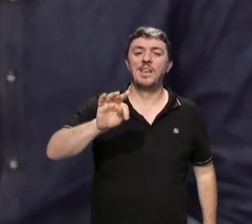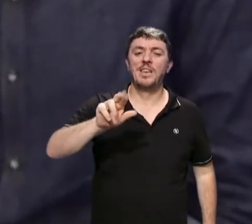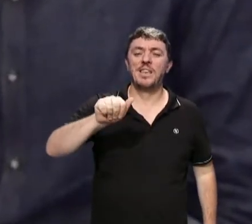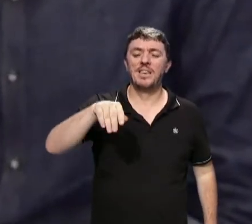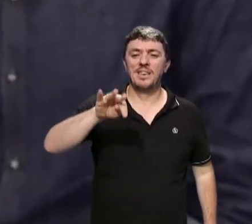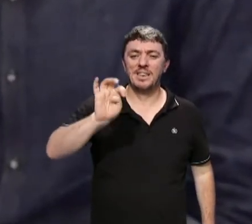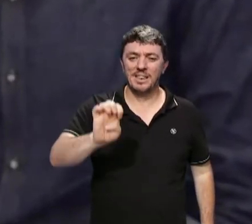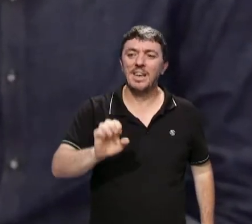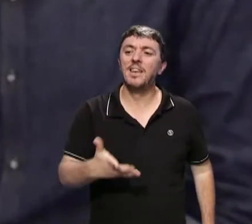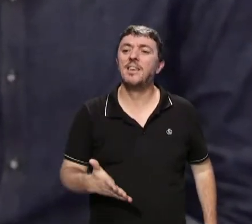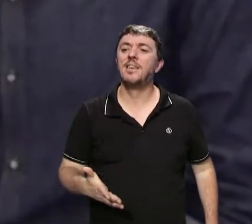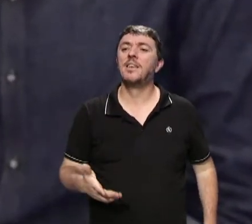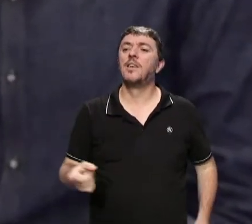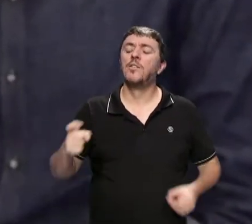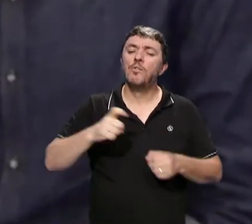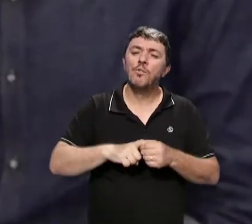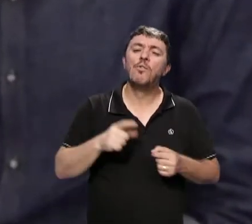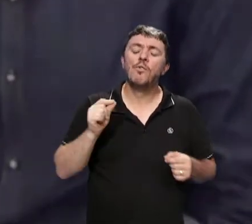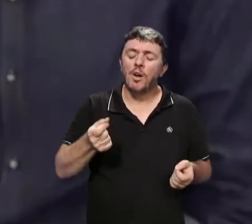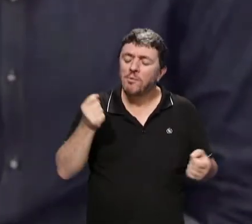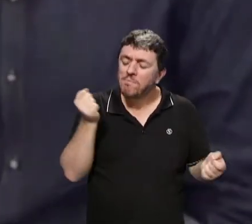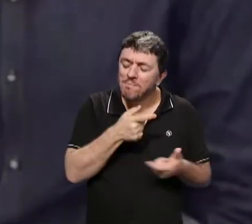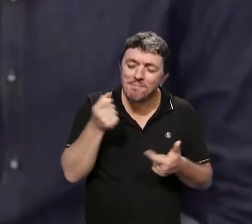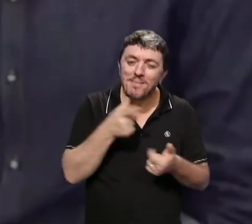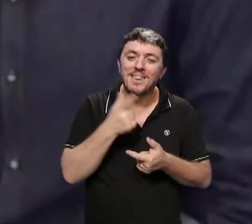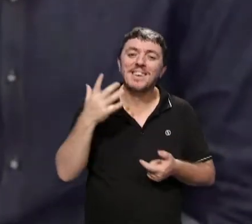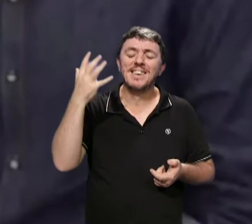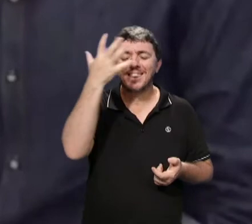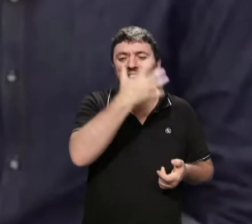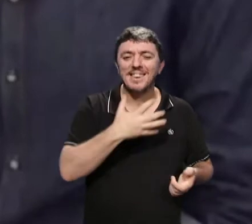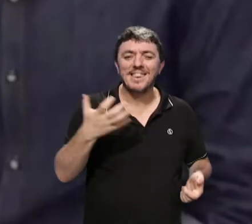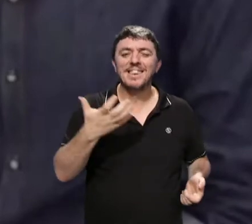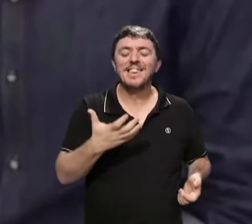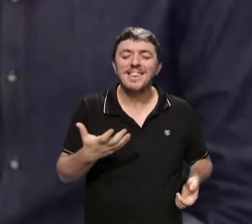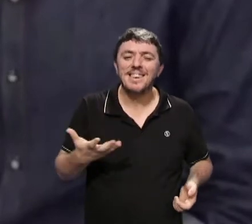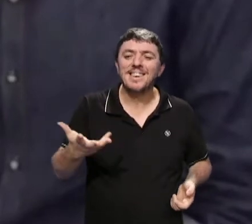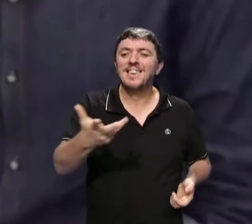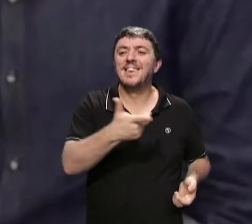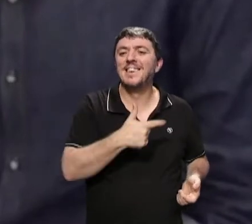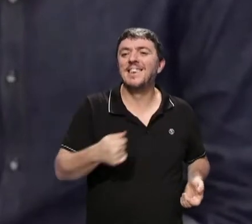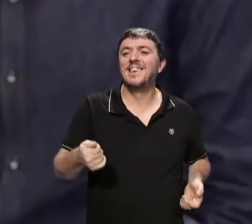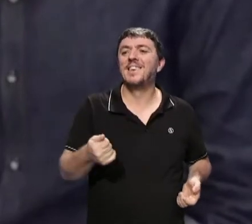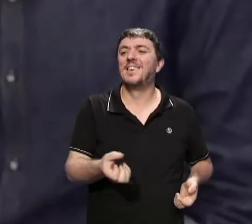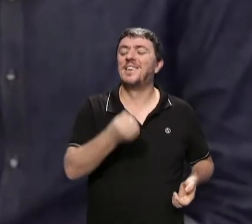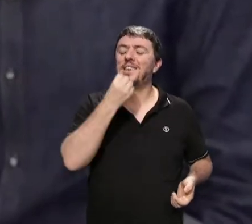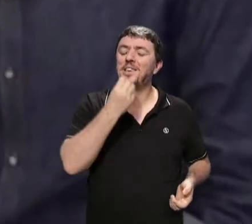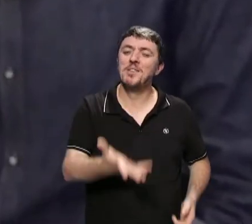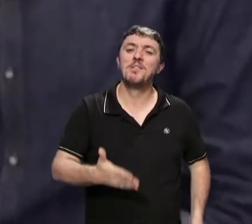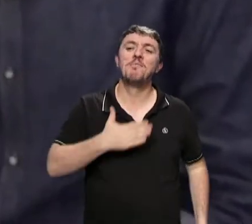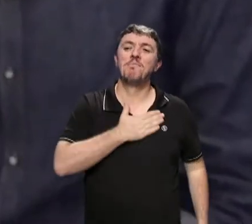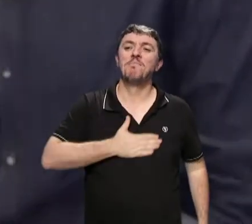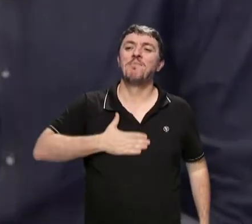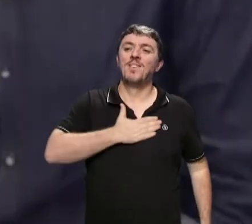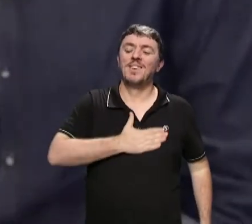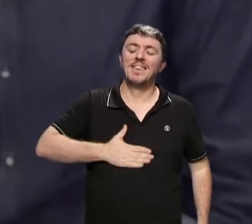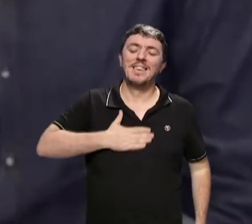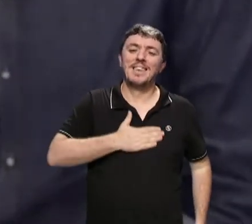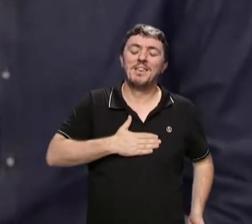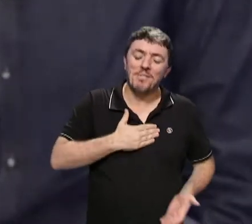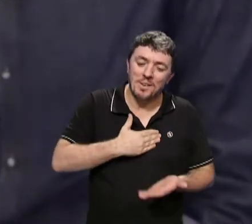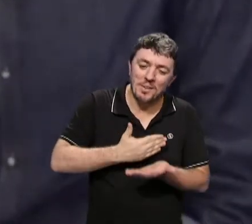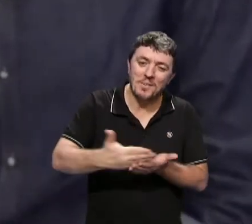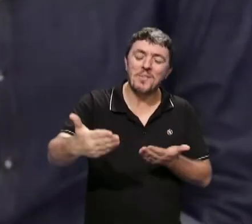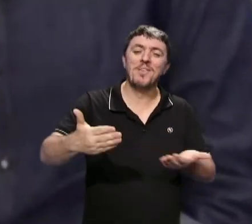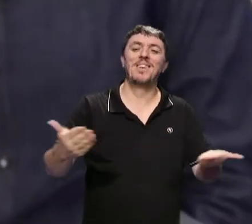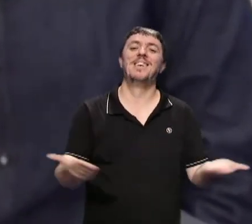precisando, voltar com uma comédia romântica deliciosa, né? É a melhor coisa que a gente precisava para começar esse segundo semestre. Obrigado, viu,